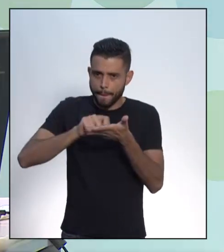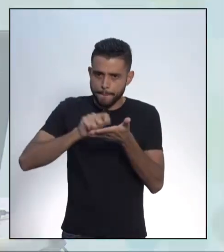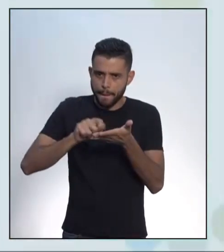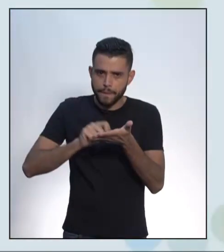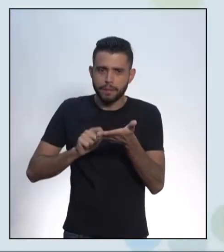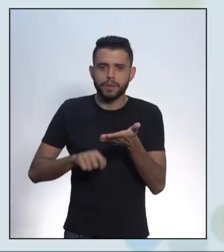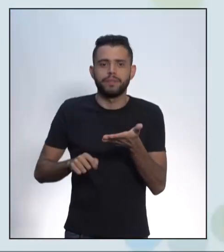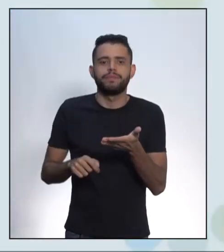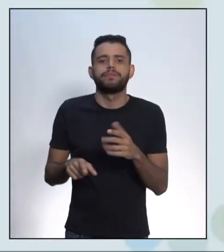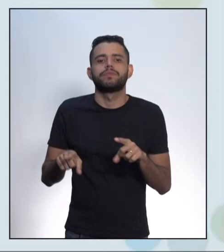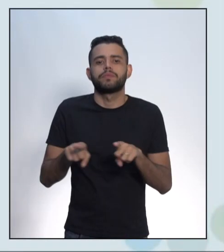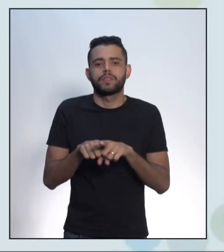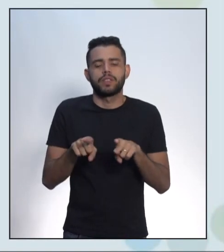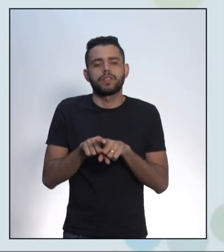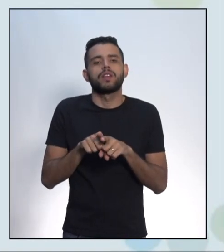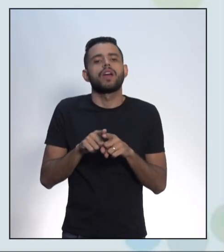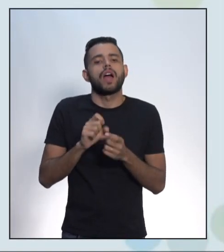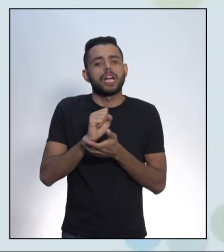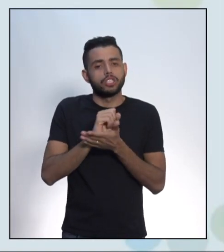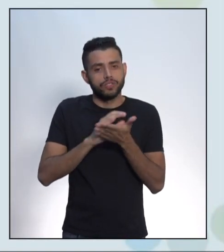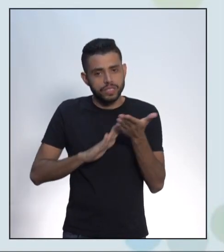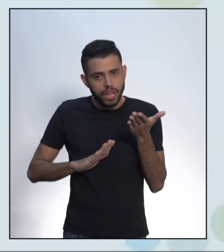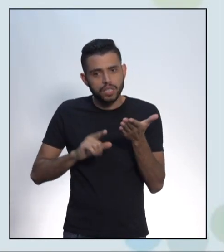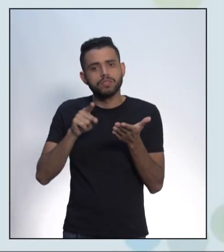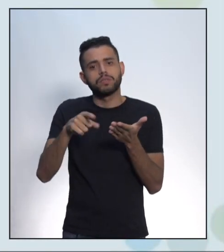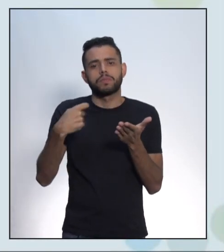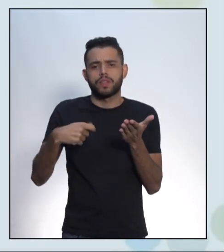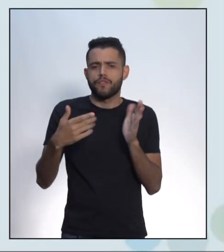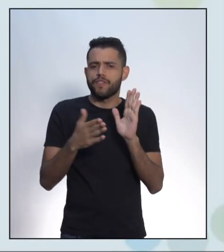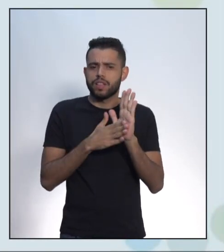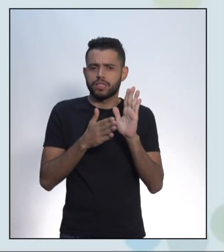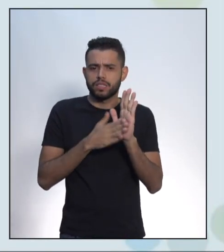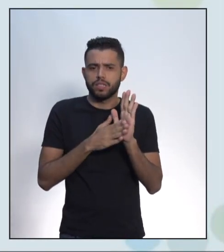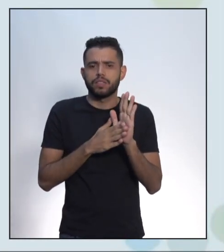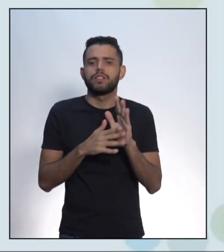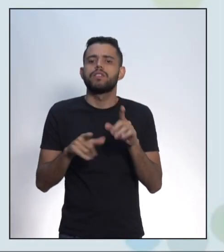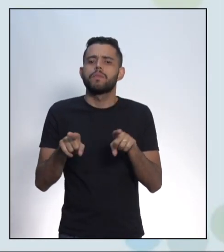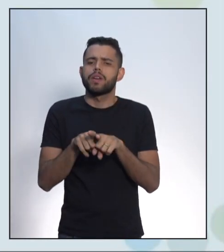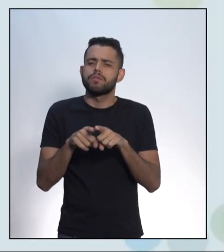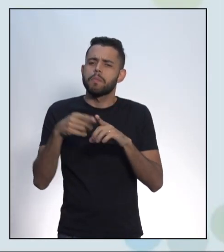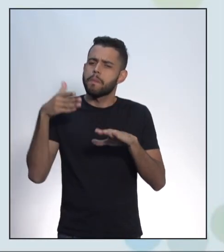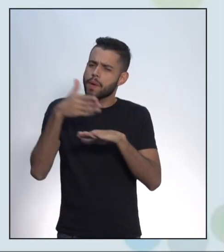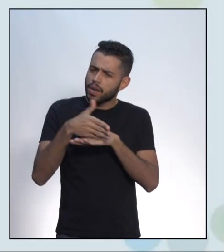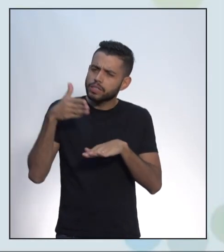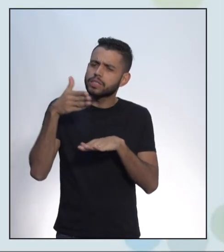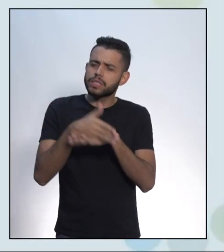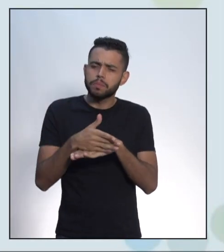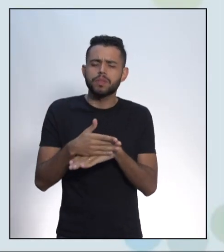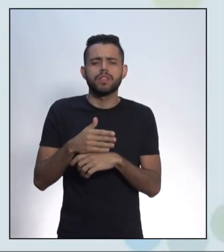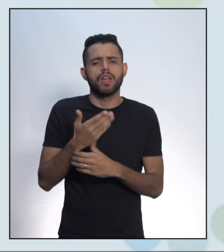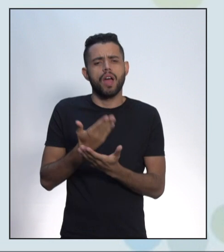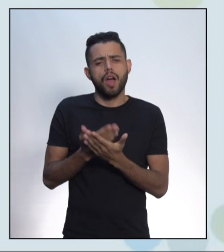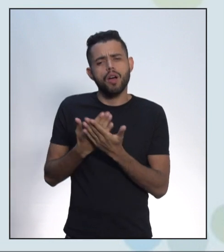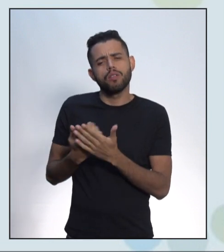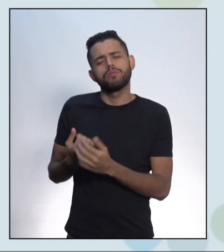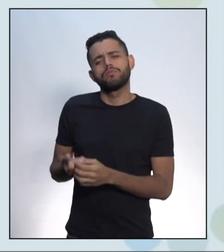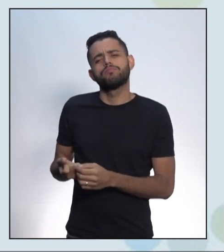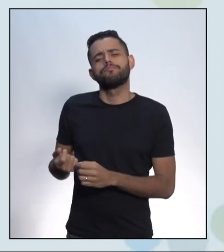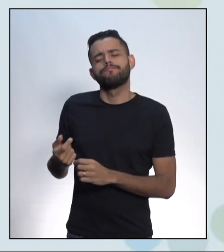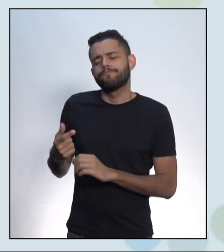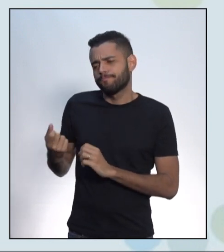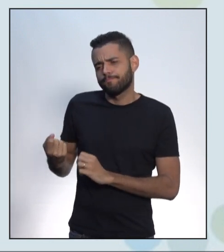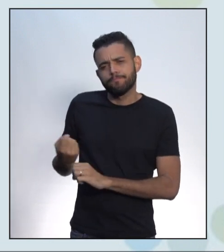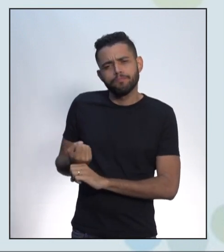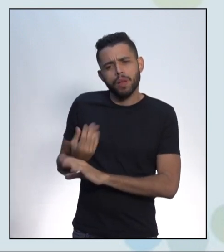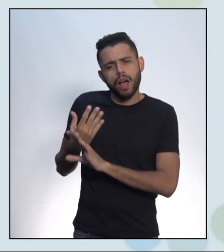para realizar nossas atividades propostas, né, e que vocês também participem ativamente da nossa aula, aproveitando todo esse momento, que